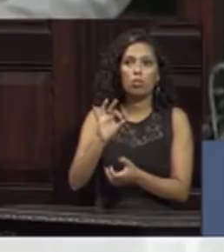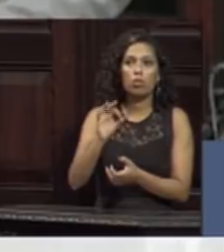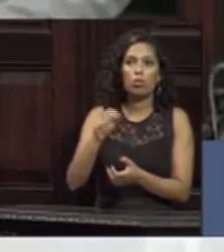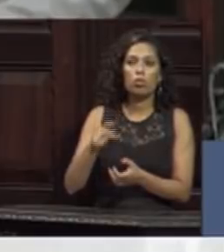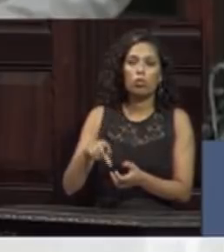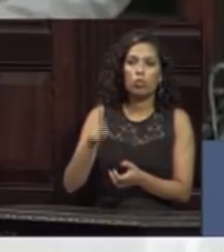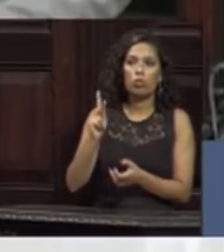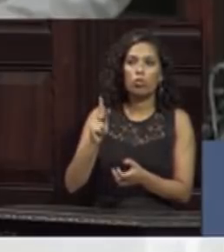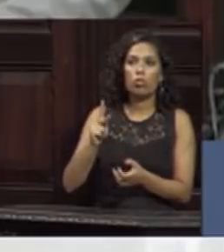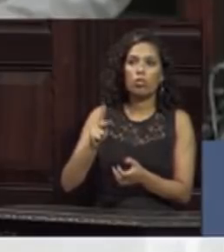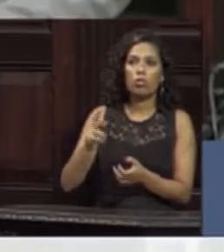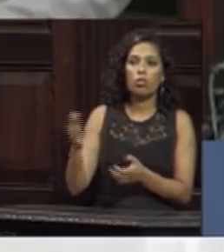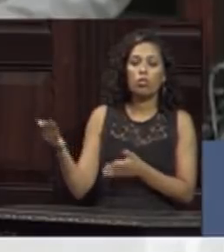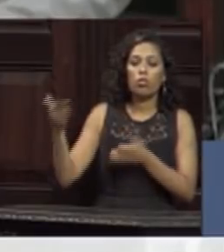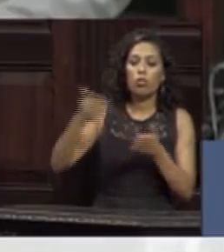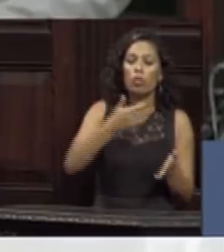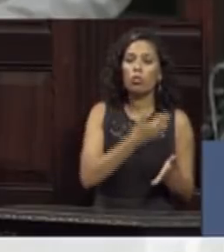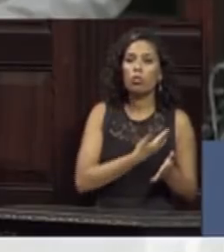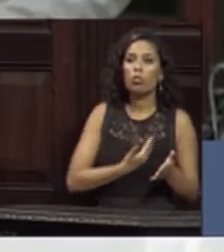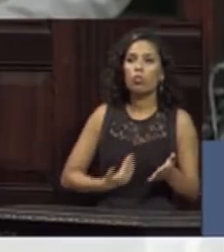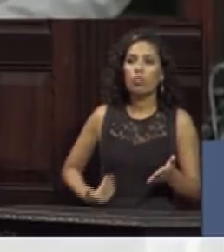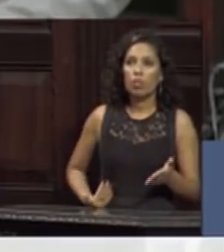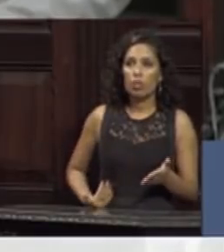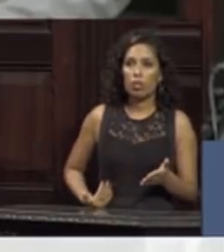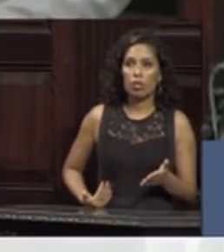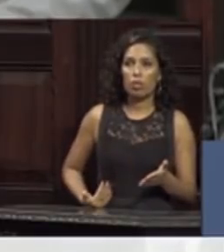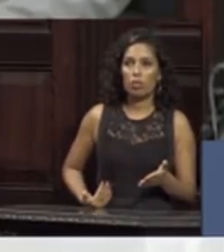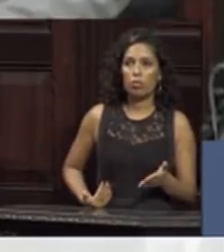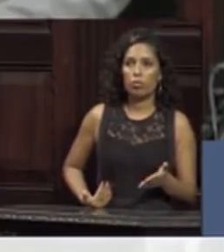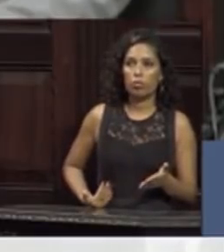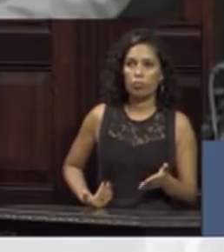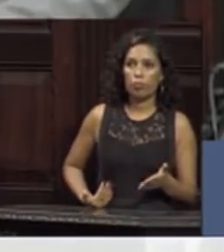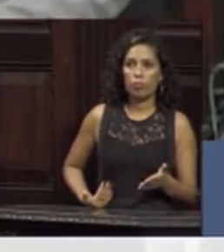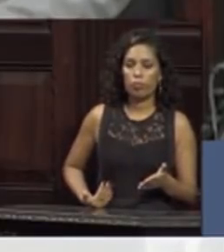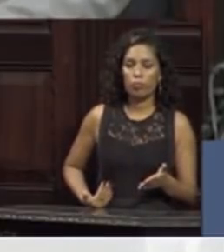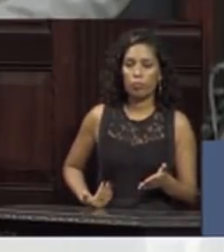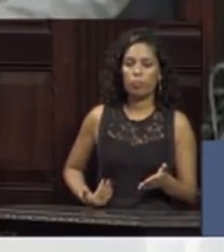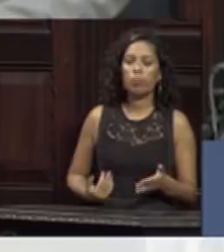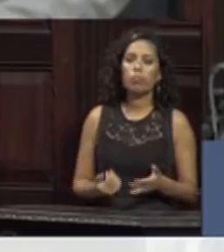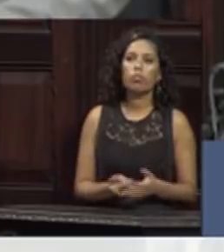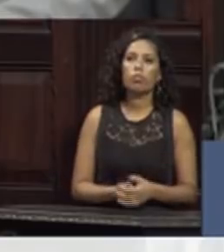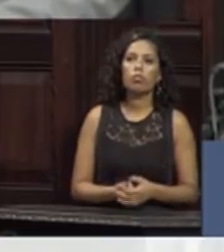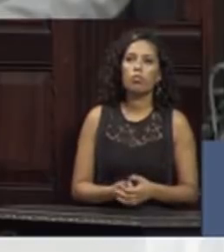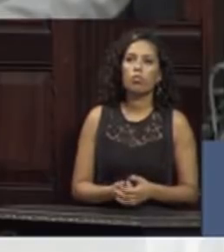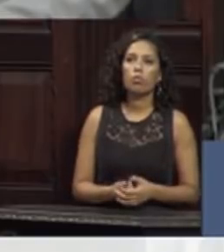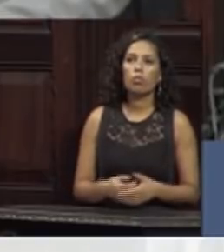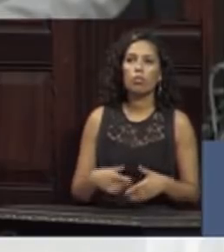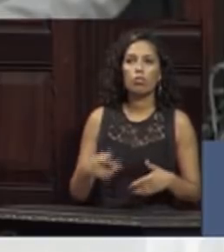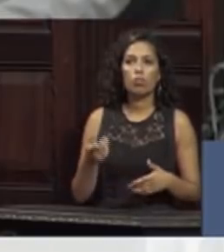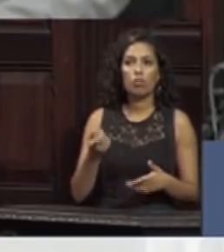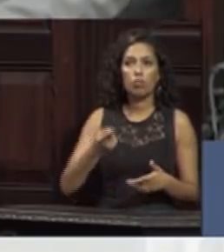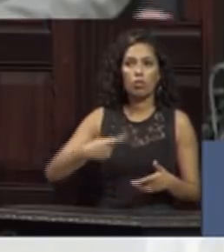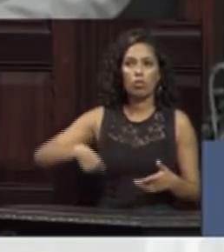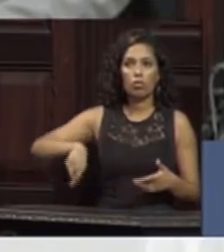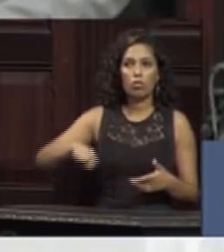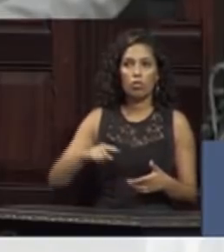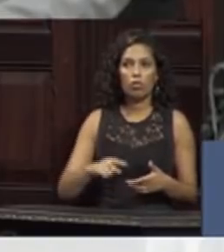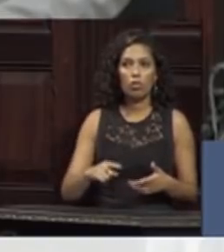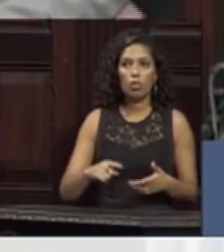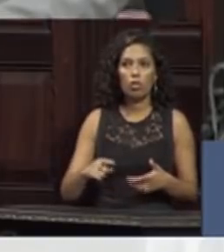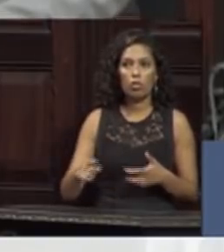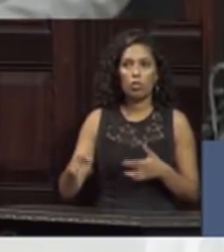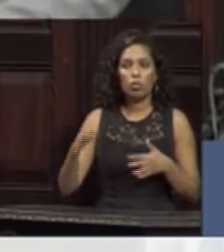do governo, e o governo não paga royalties, não paga imposto de renda, PIS, FIS social. Então, não estava também valendo um Repetro